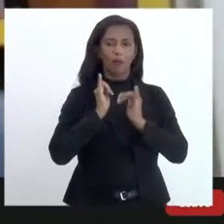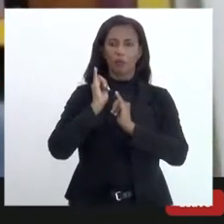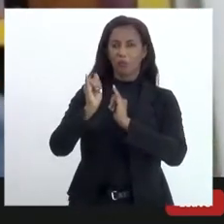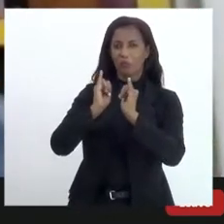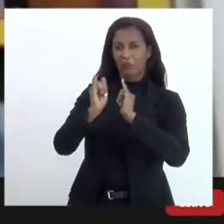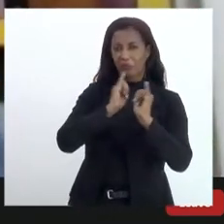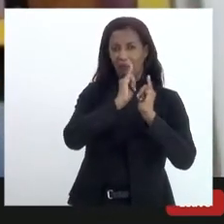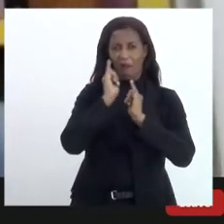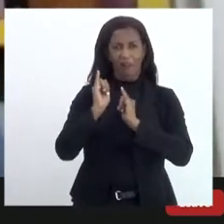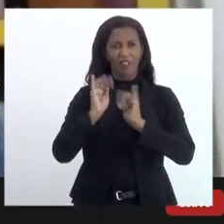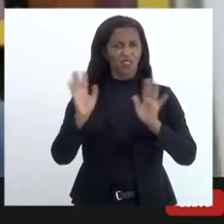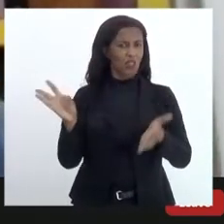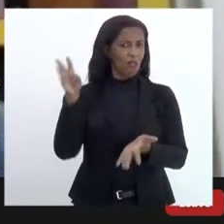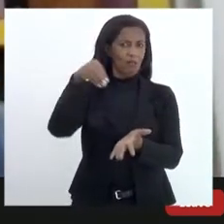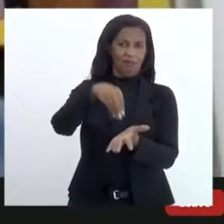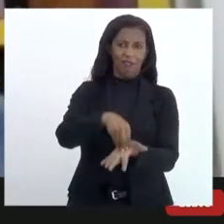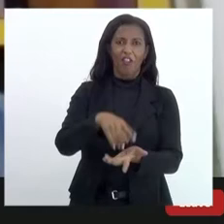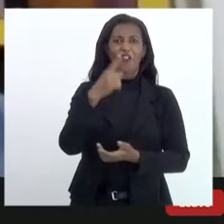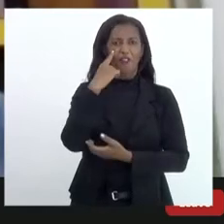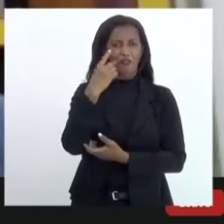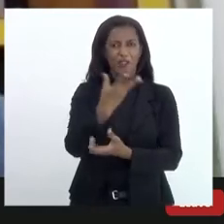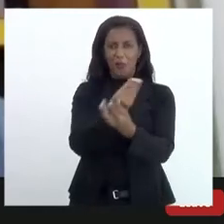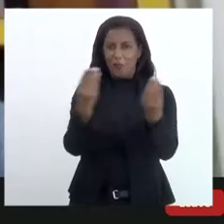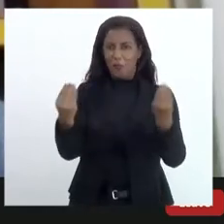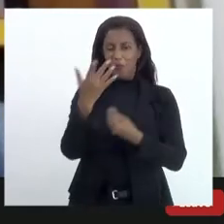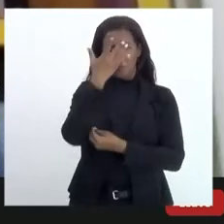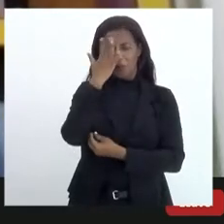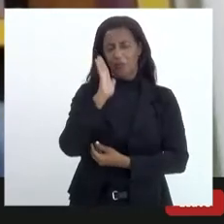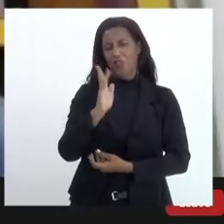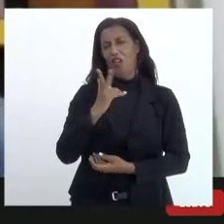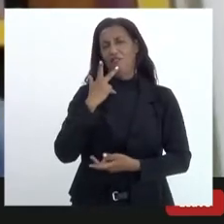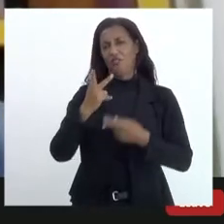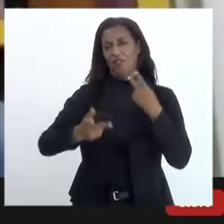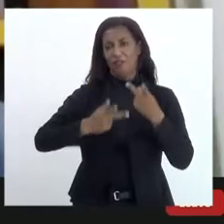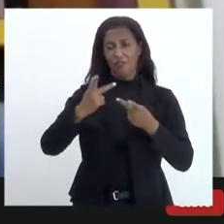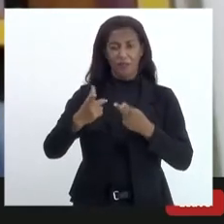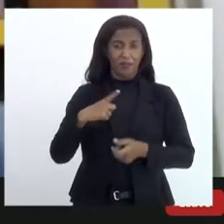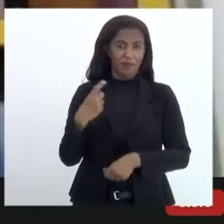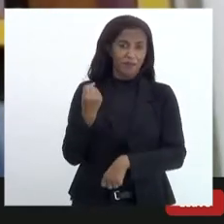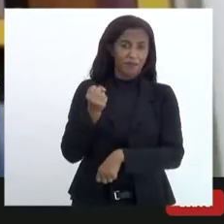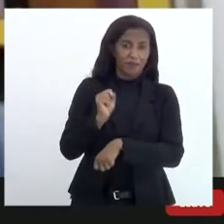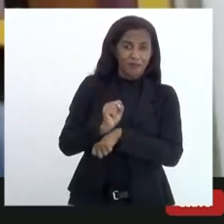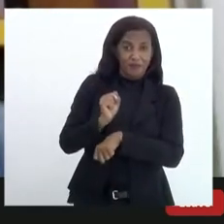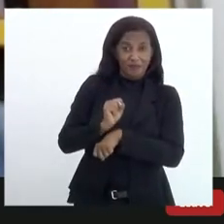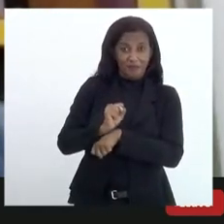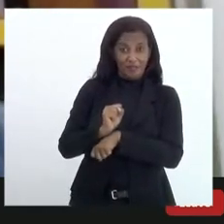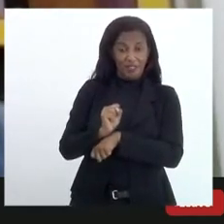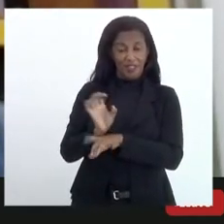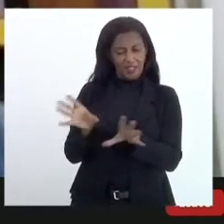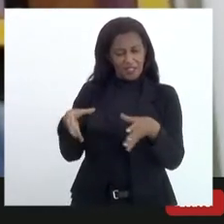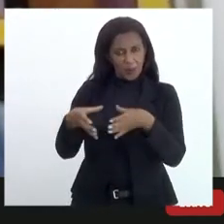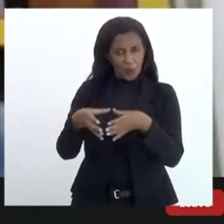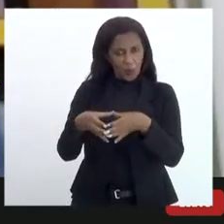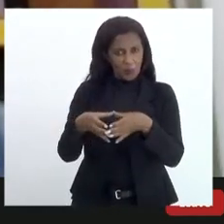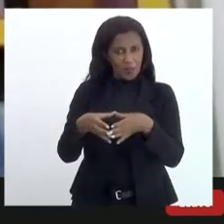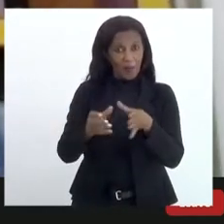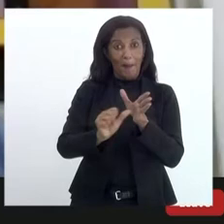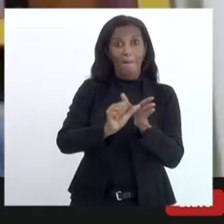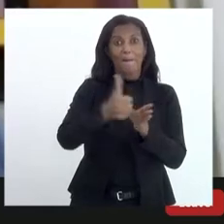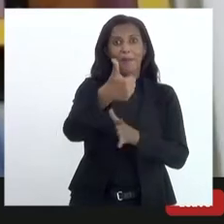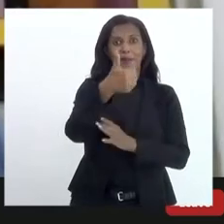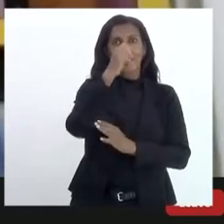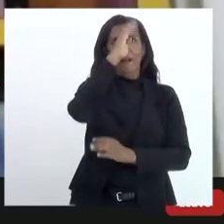está aí, já está posto. Eu vi que muita gente já falou sobre isso, né? E tem esperança muito nessa comissão. Primeiro que ela é a primeira do